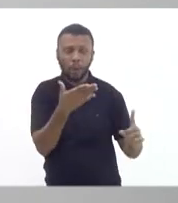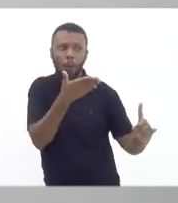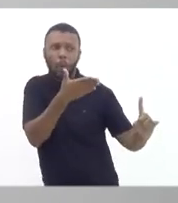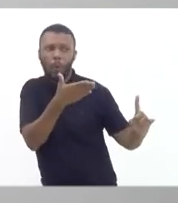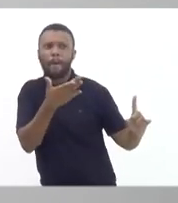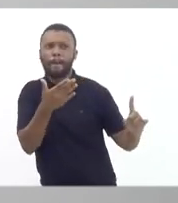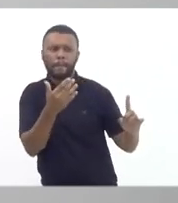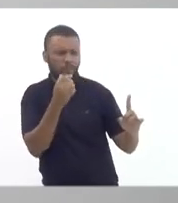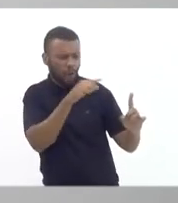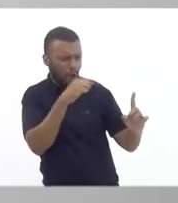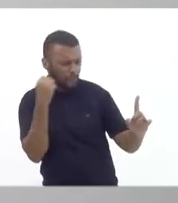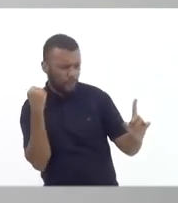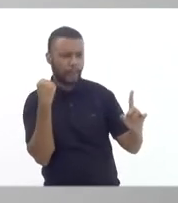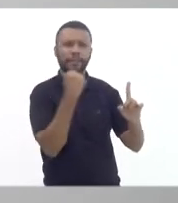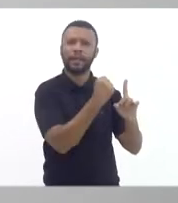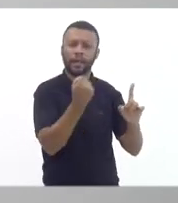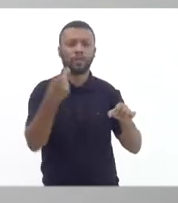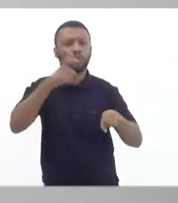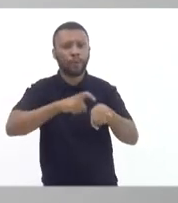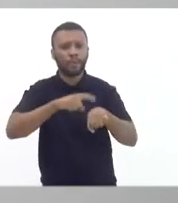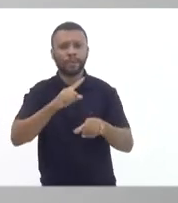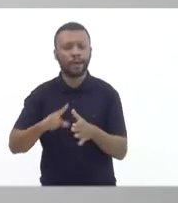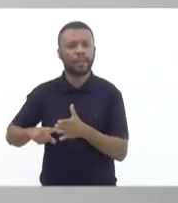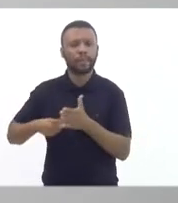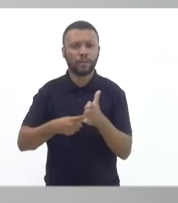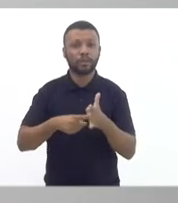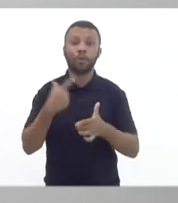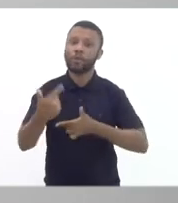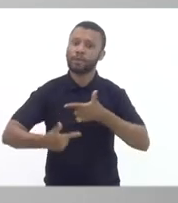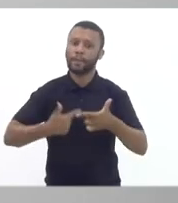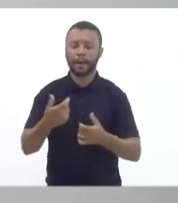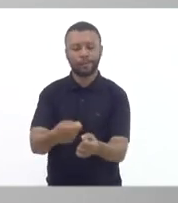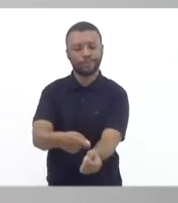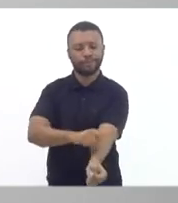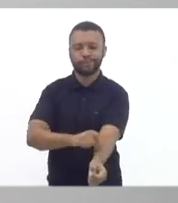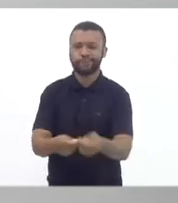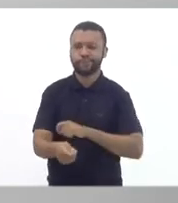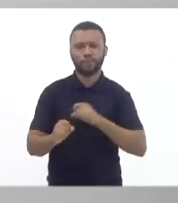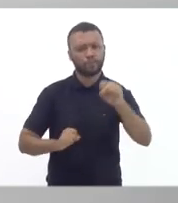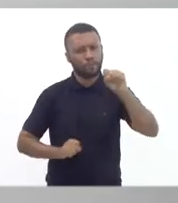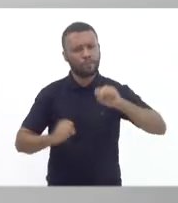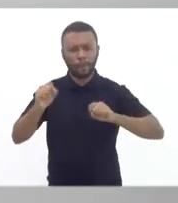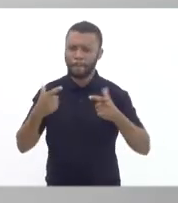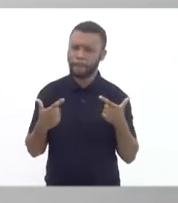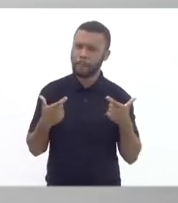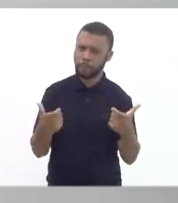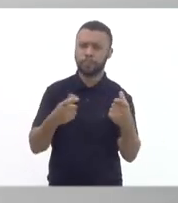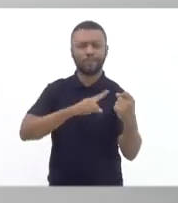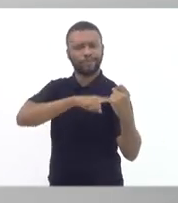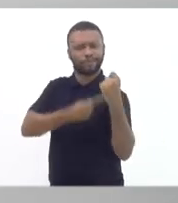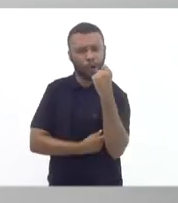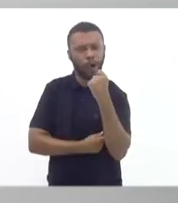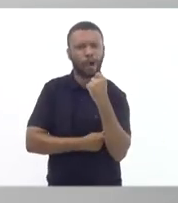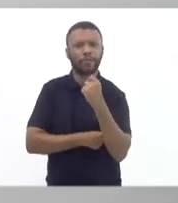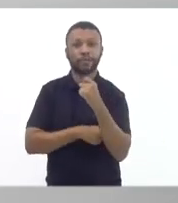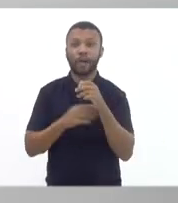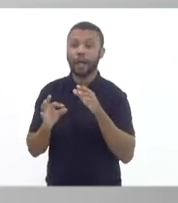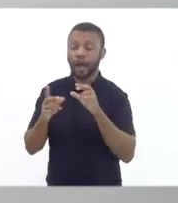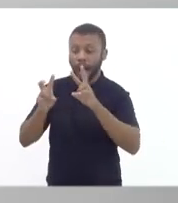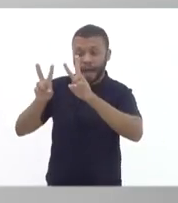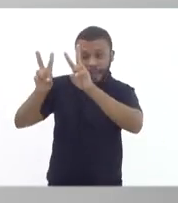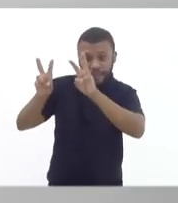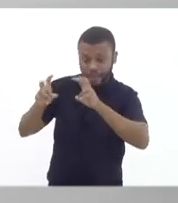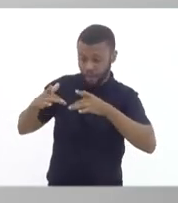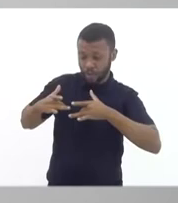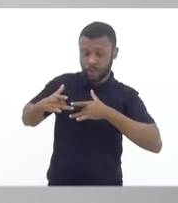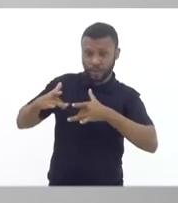fazer alguma denúncia. Então, o trabalho continua, nós somos guerreiros, parabéns. A causa animal tem que ser unida mesmo,